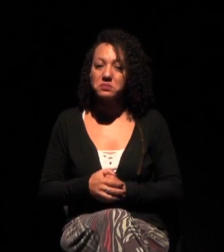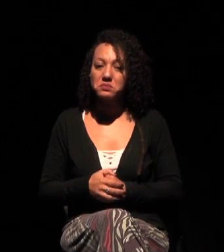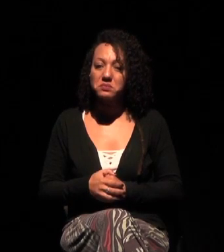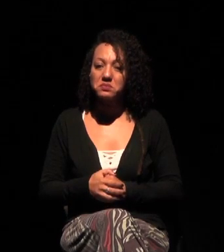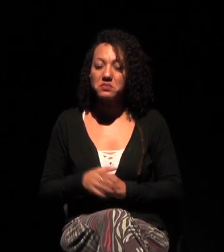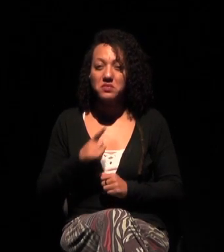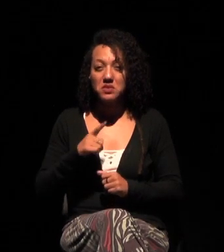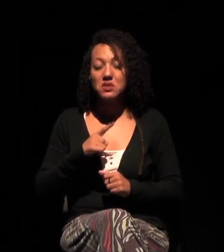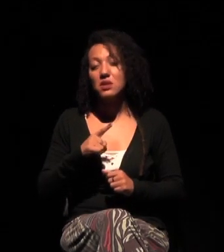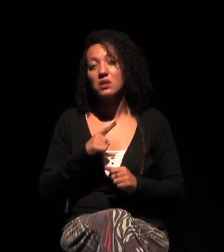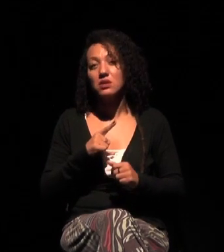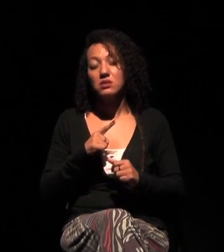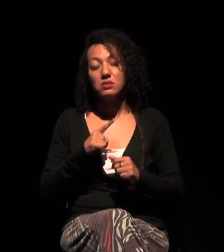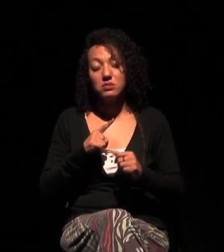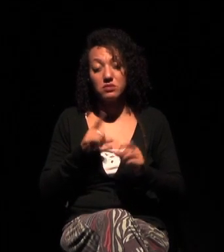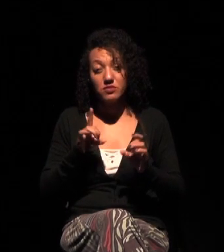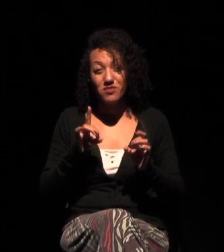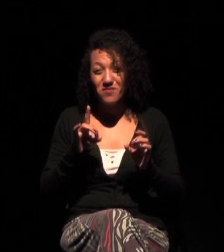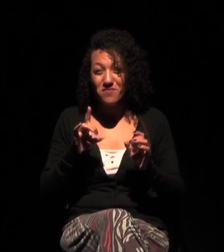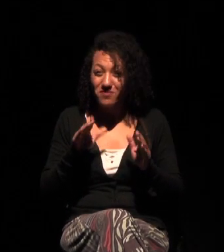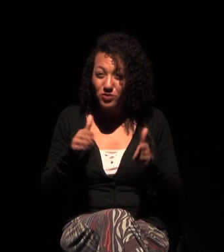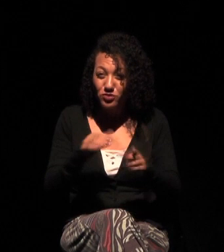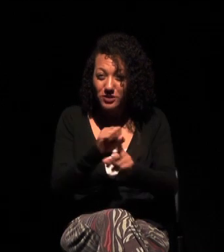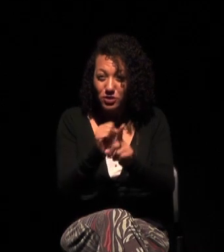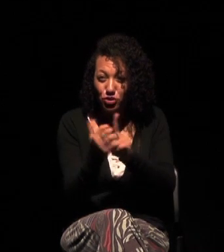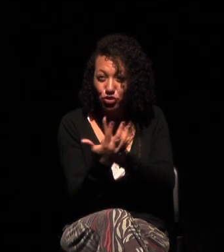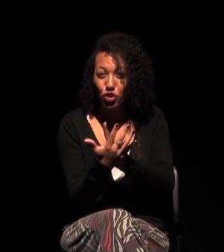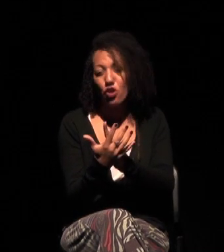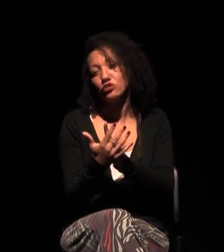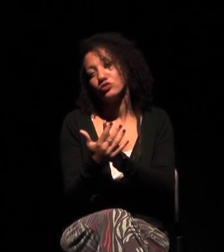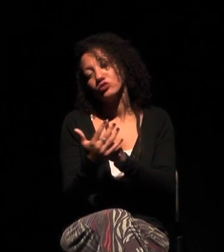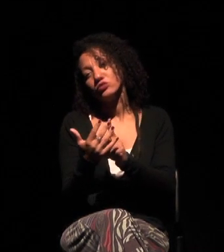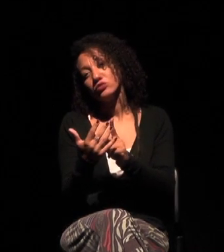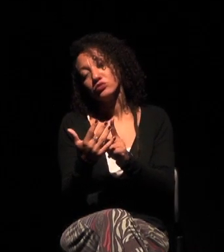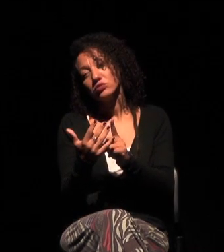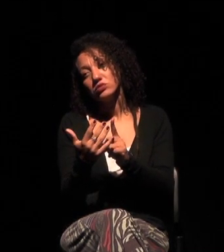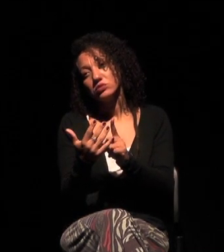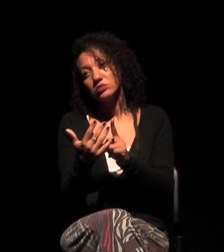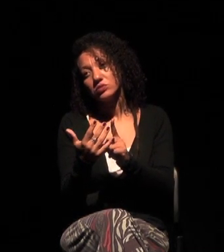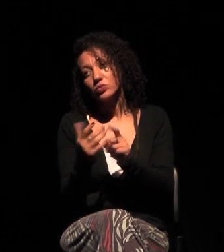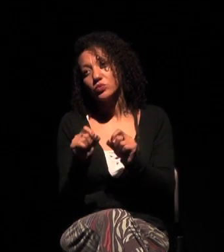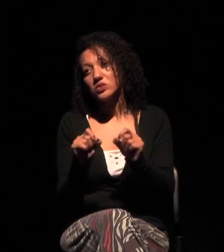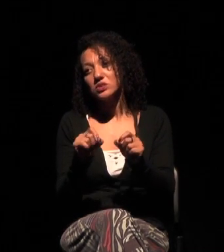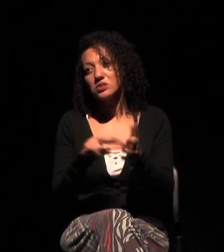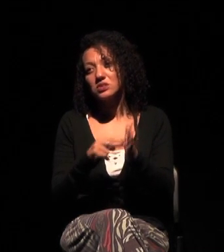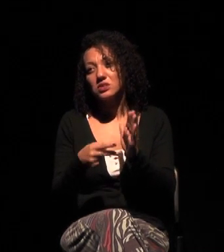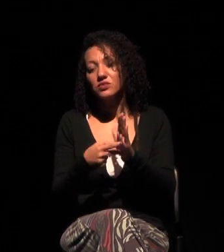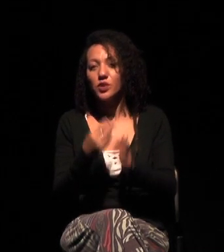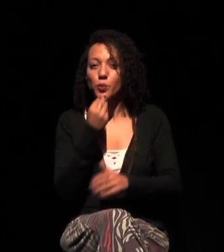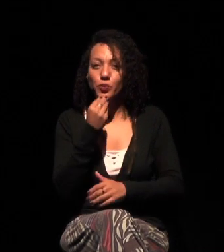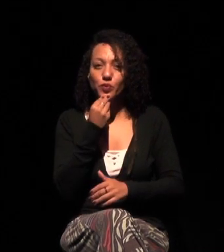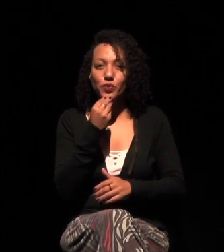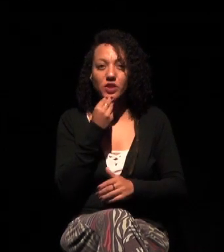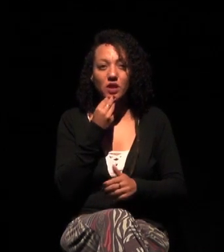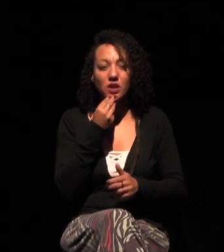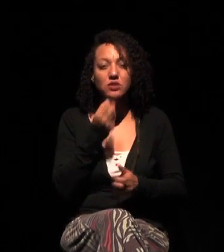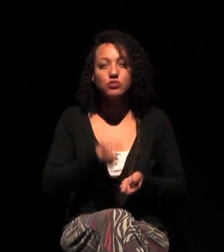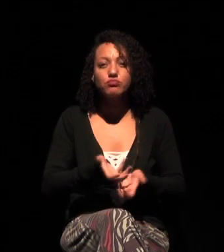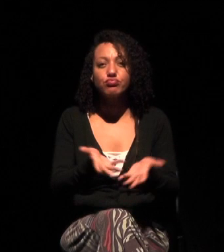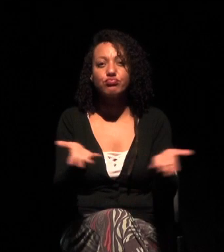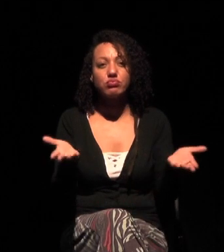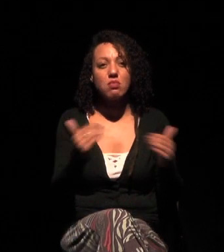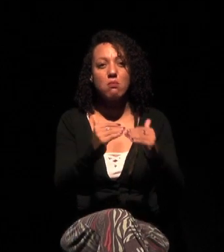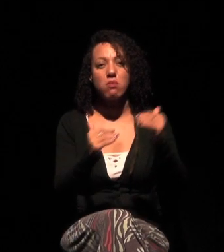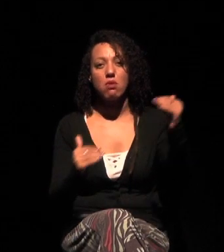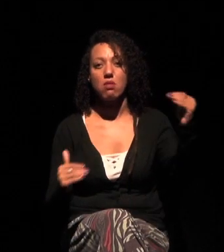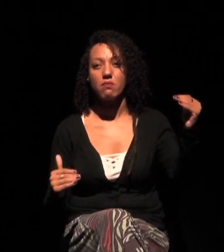especificamente sociológicos naquilo que são as distribuições oportunidade e portanto aquilo